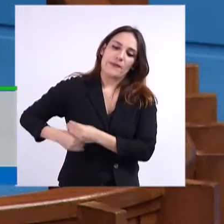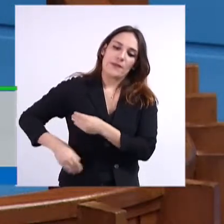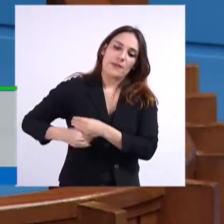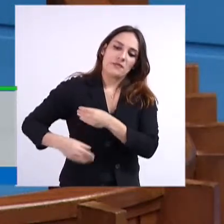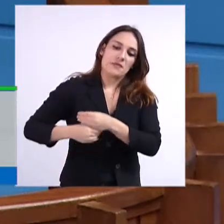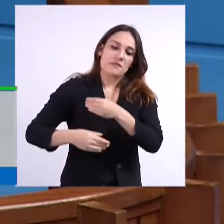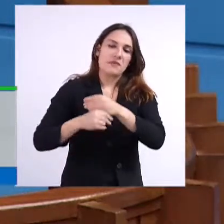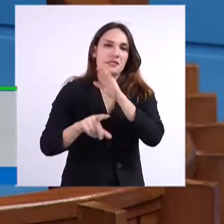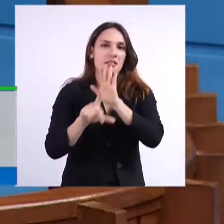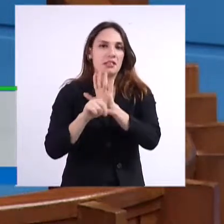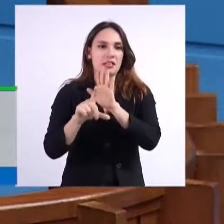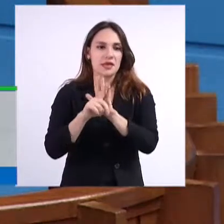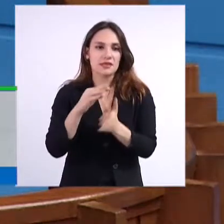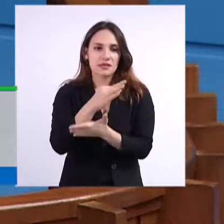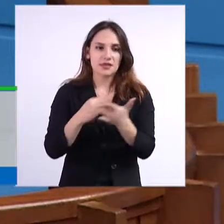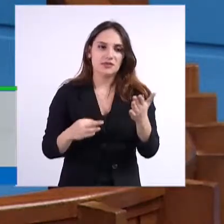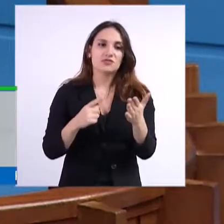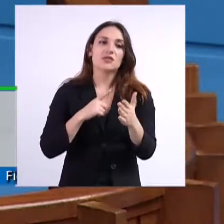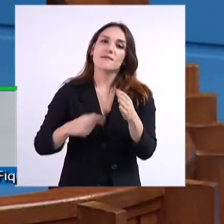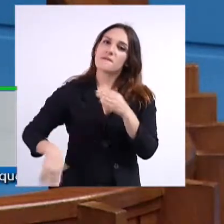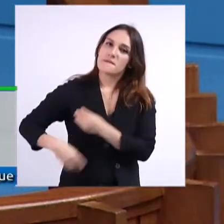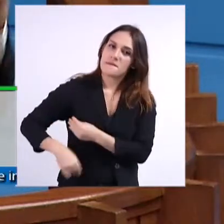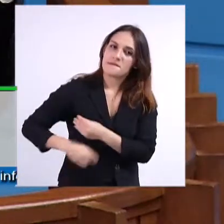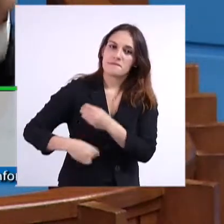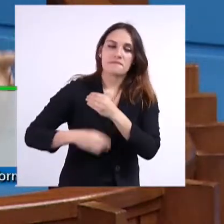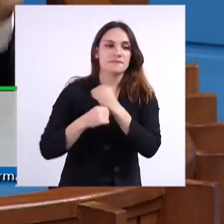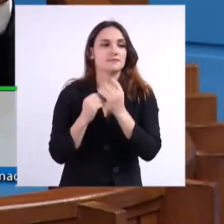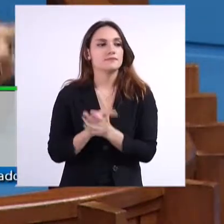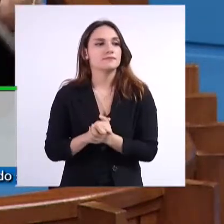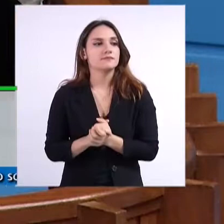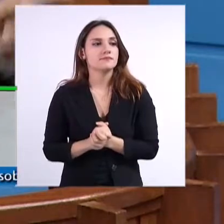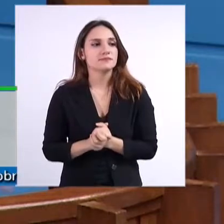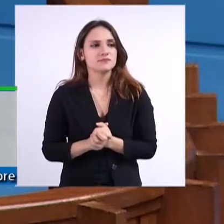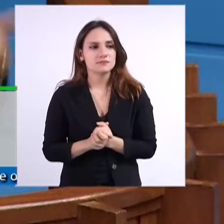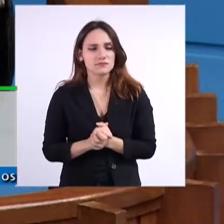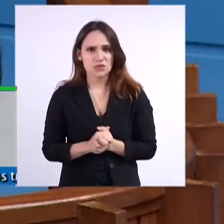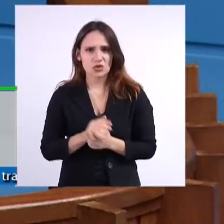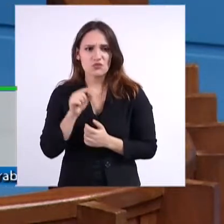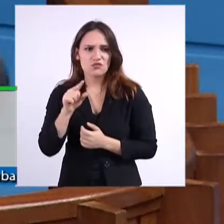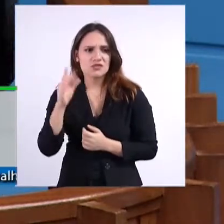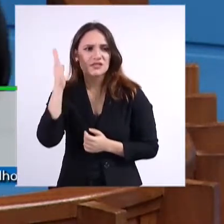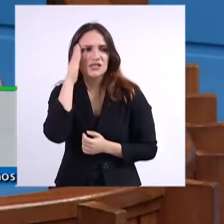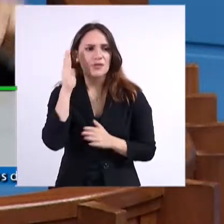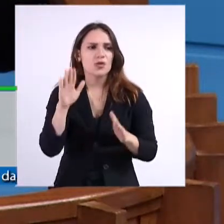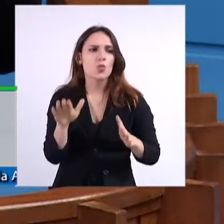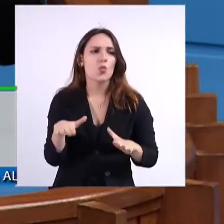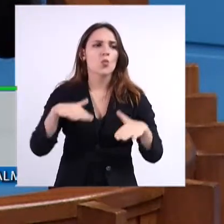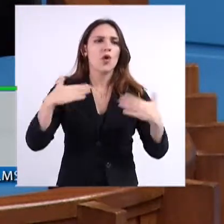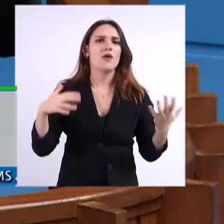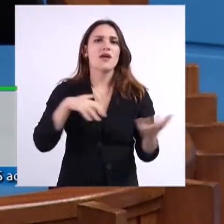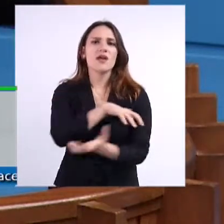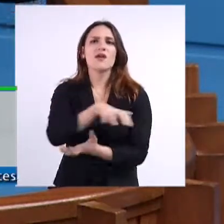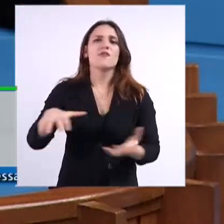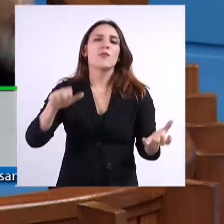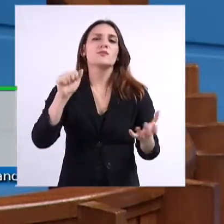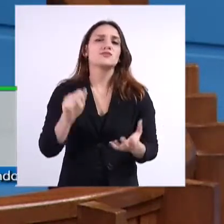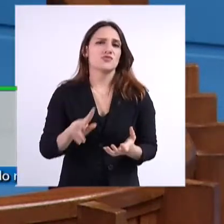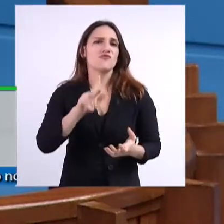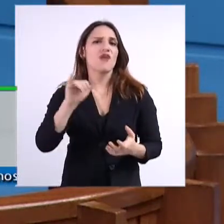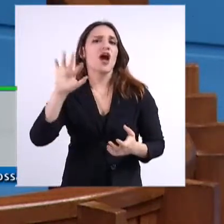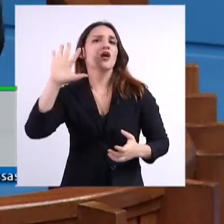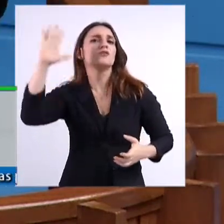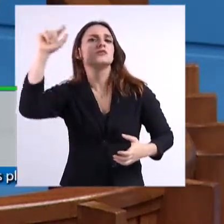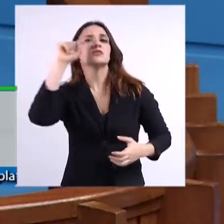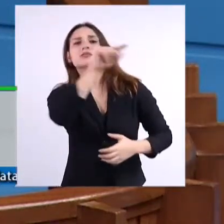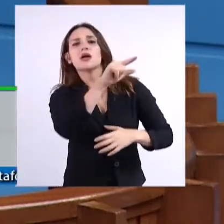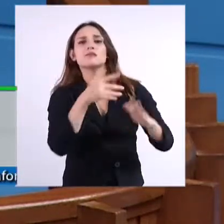no texto. Quem é que sabe que tipo de reforma da Previdência para os militares vai sair de lá,